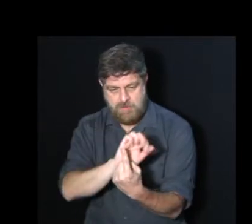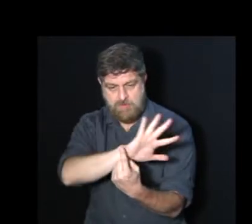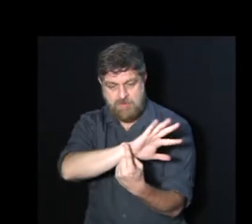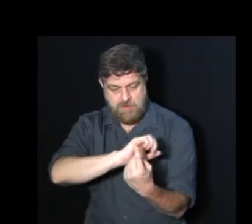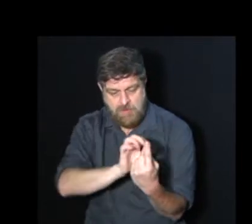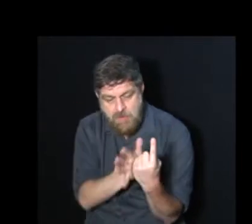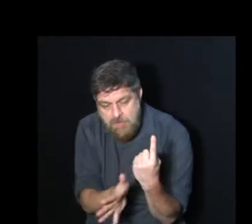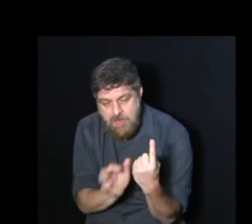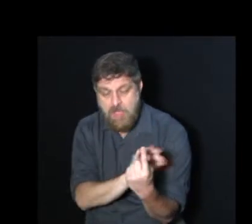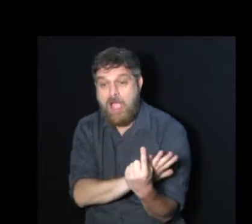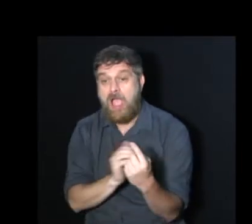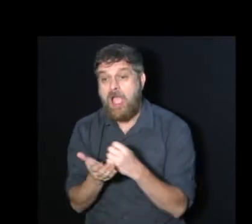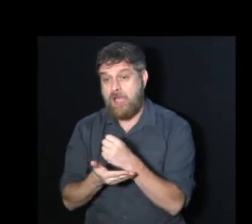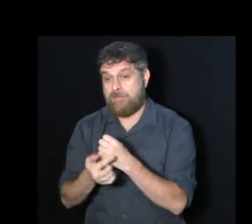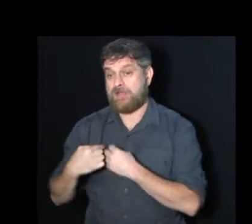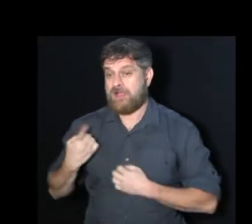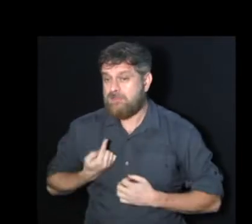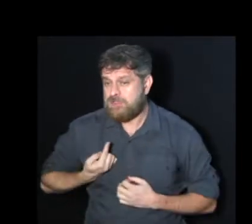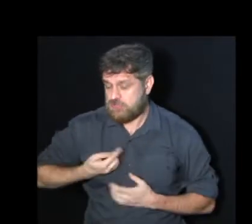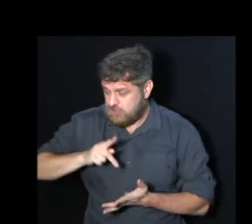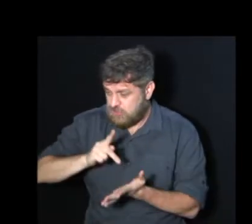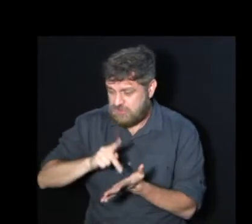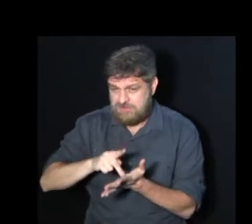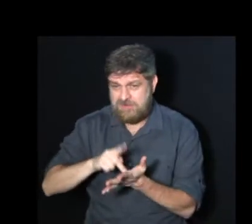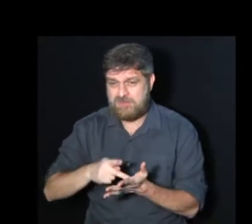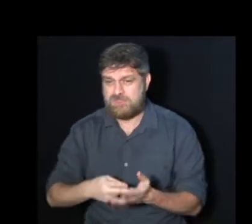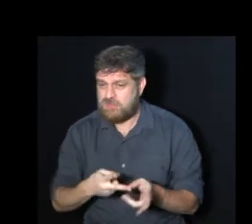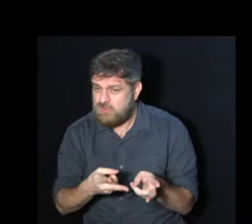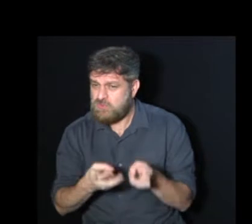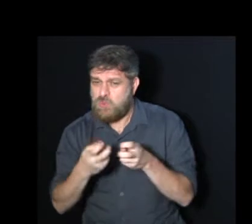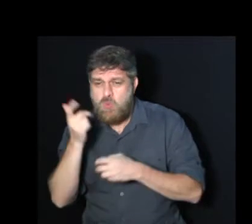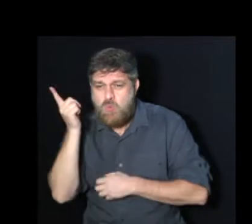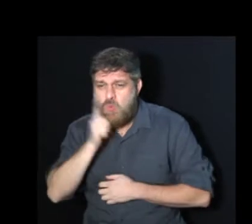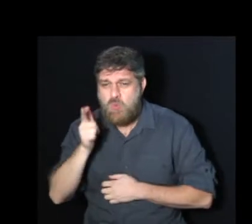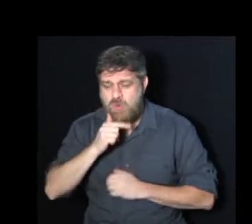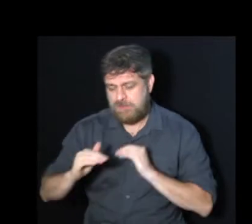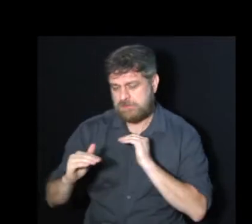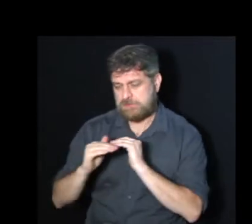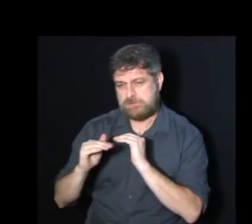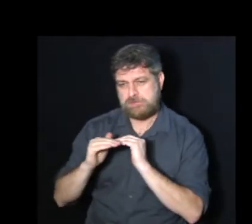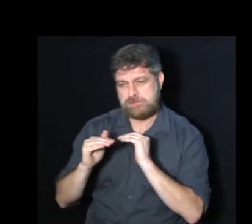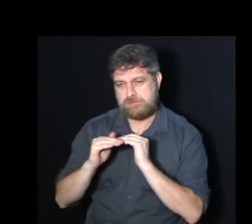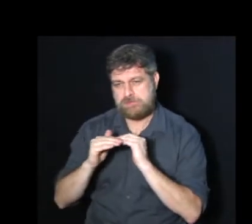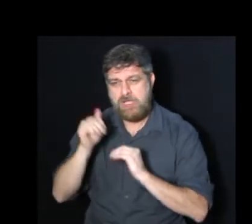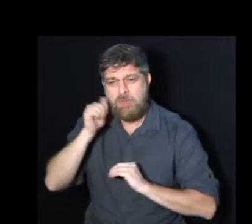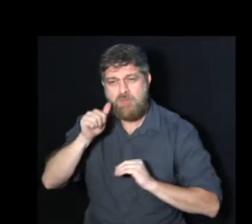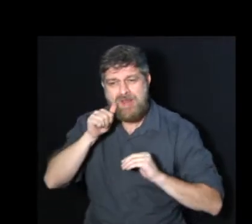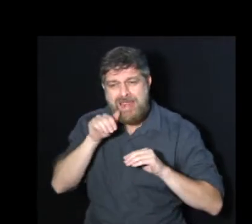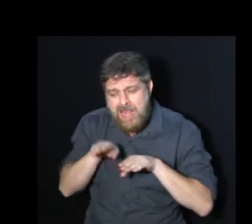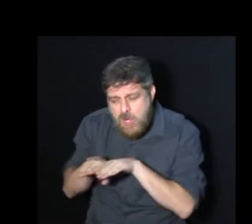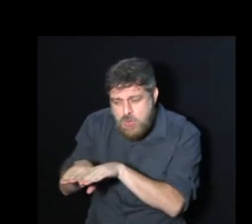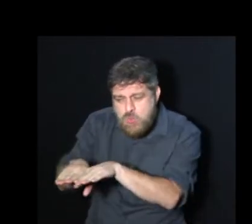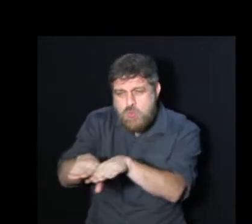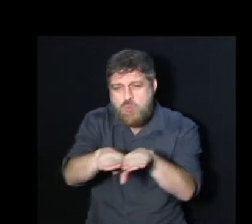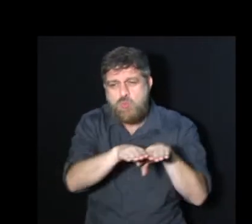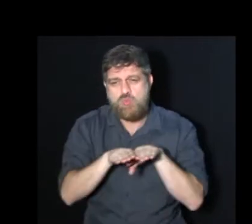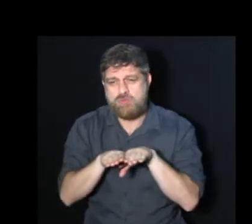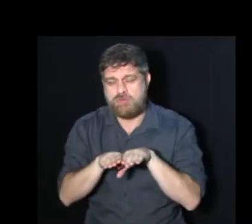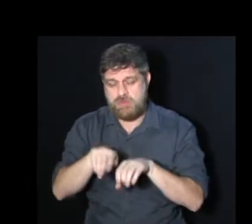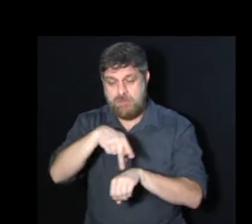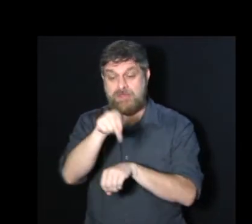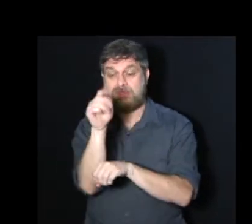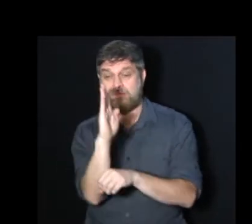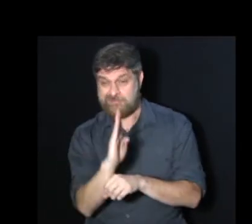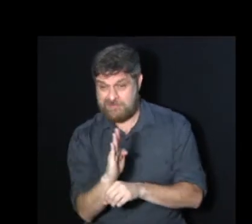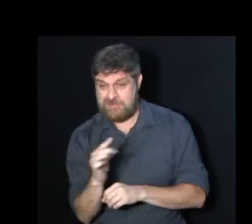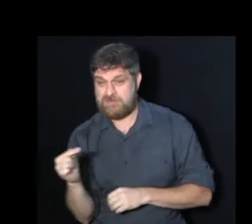essencial para fazer com que nós, de fato, alcancemos uma igualdade plena para todas as mulheres. E no Brasil, que é